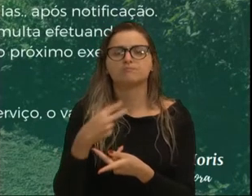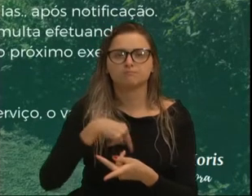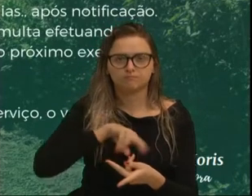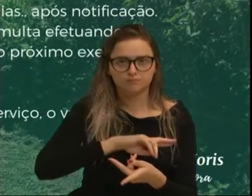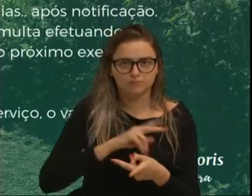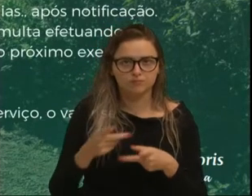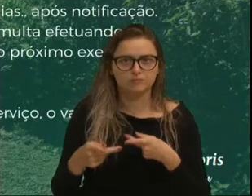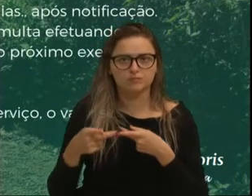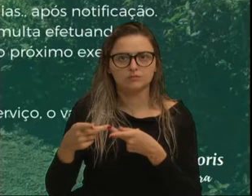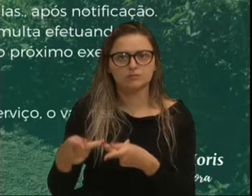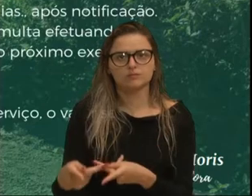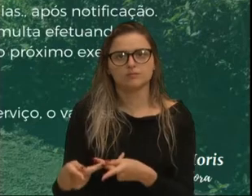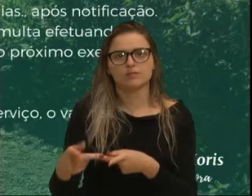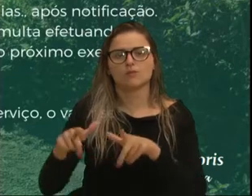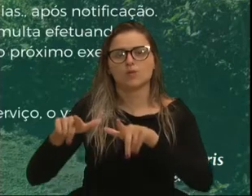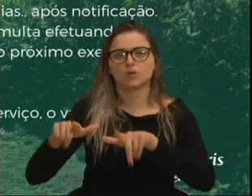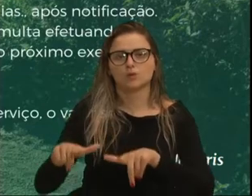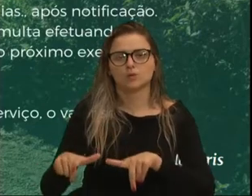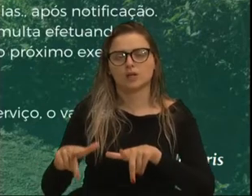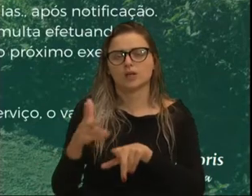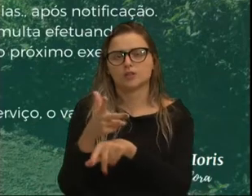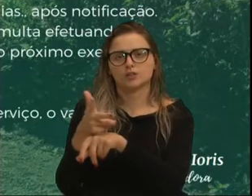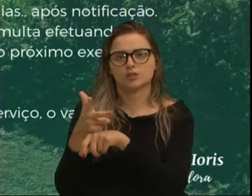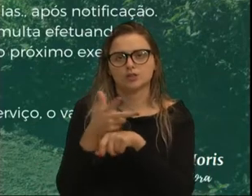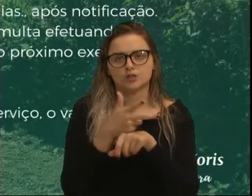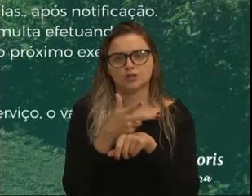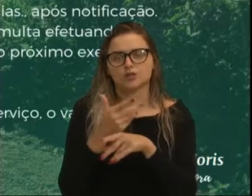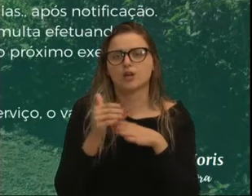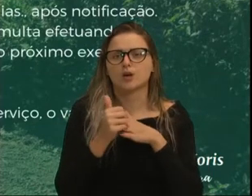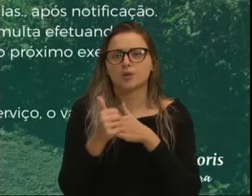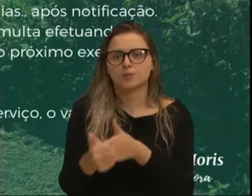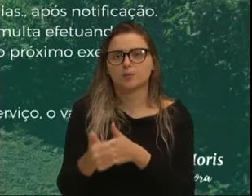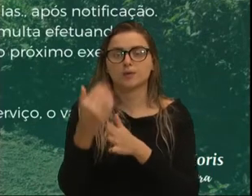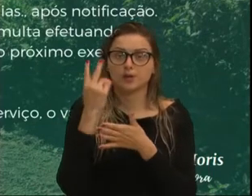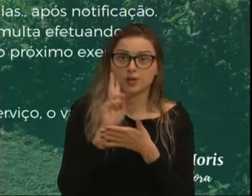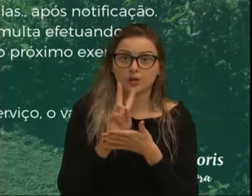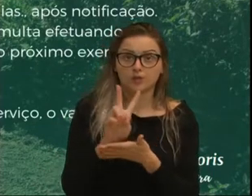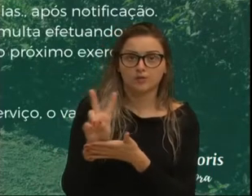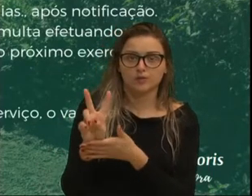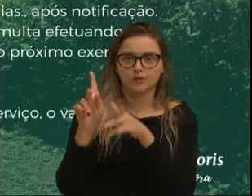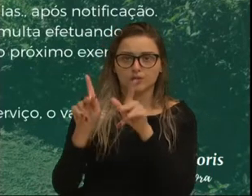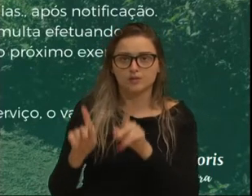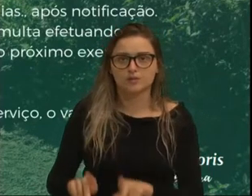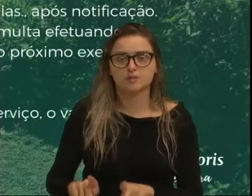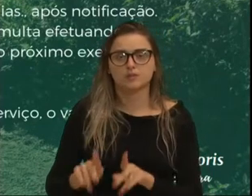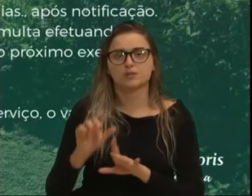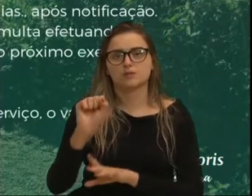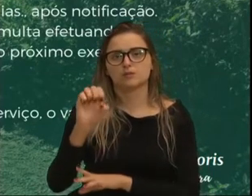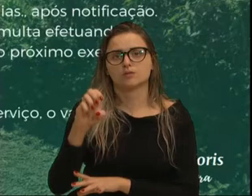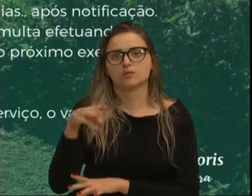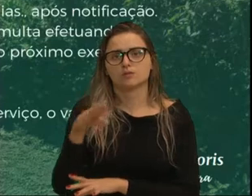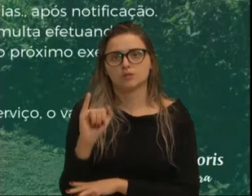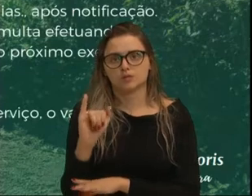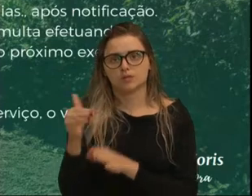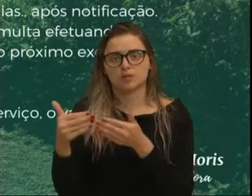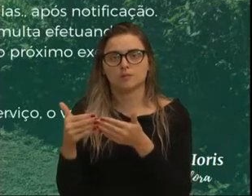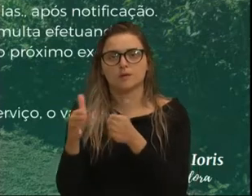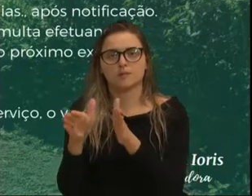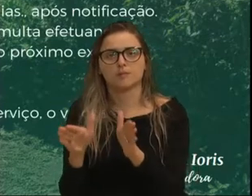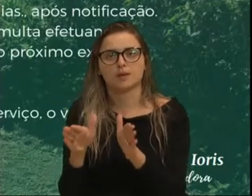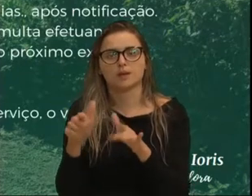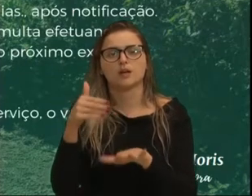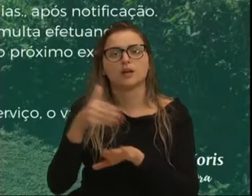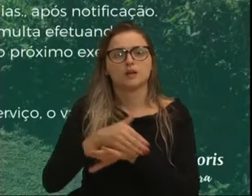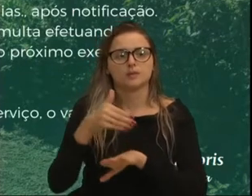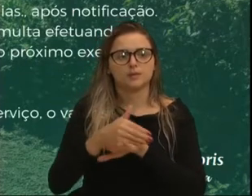visitando a central de monitoramento, onde nós vimos os apenados do semiaberto participando de círculos de